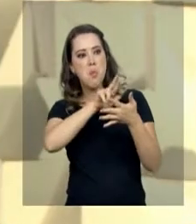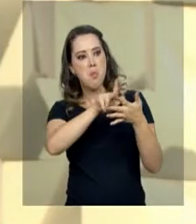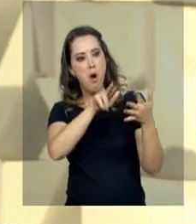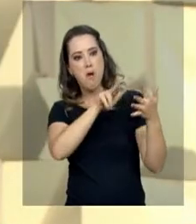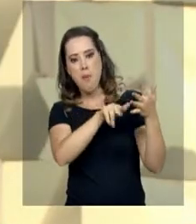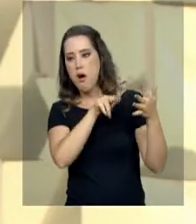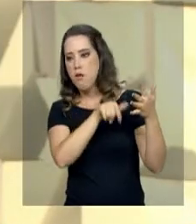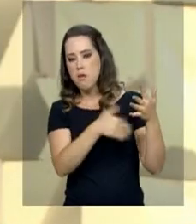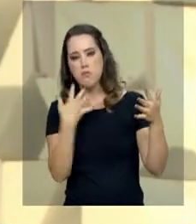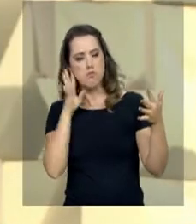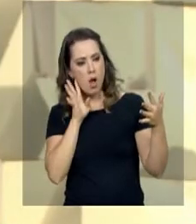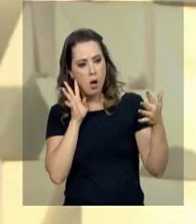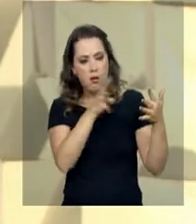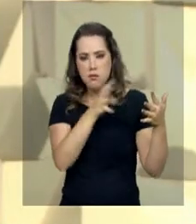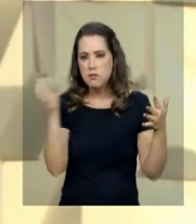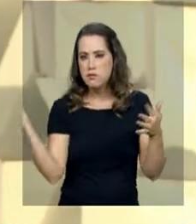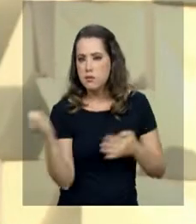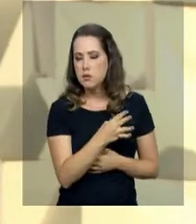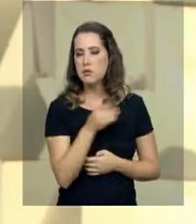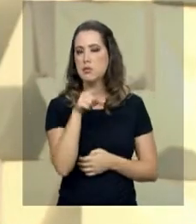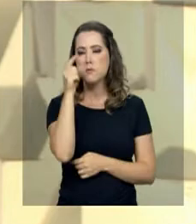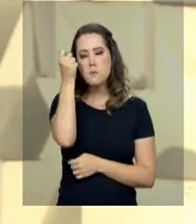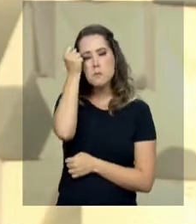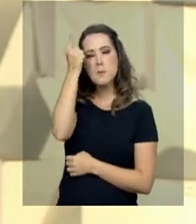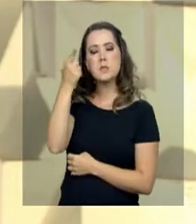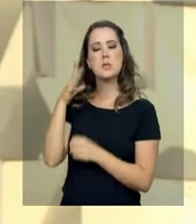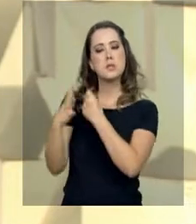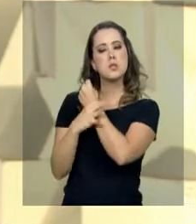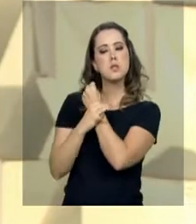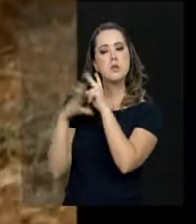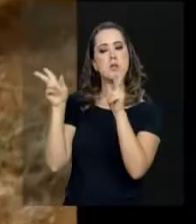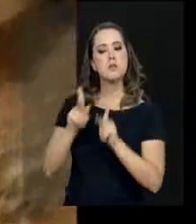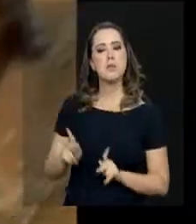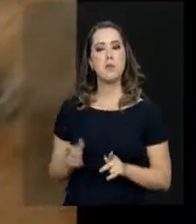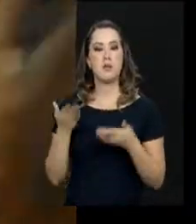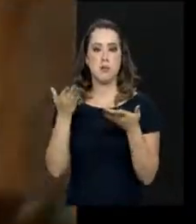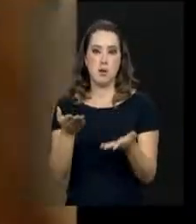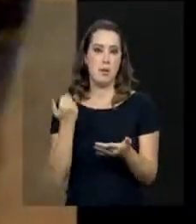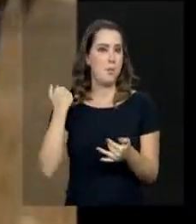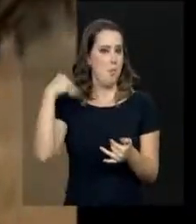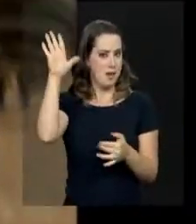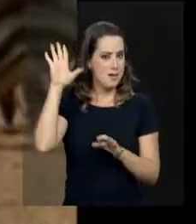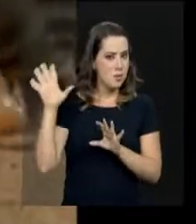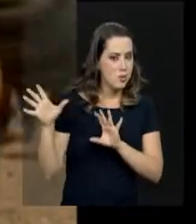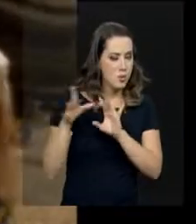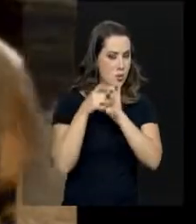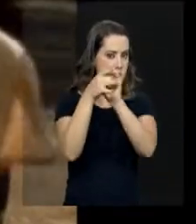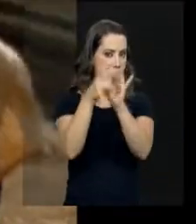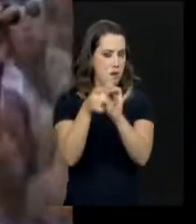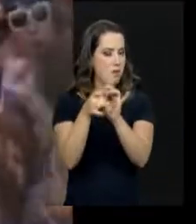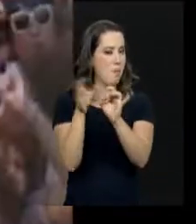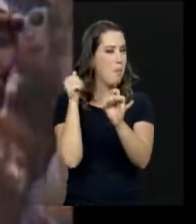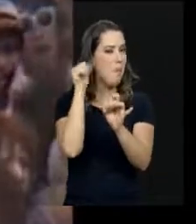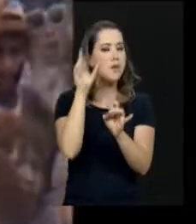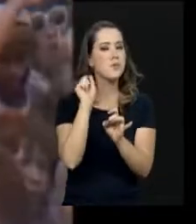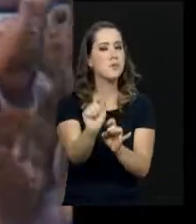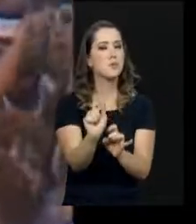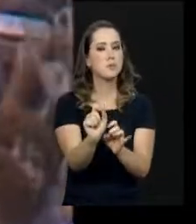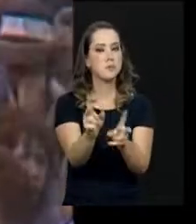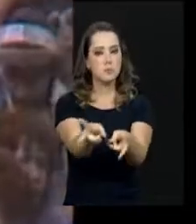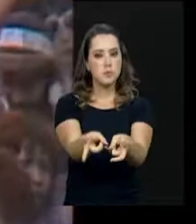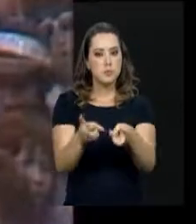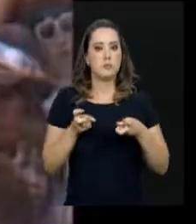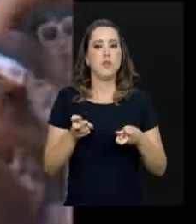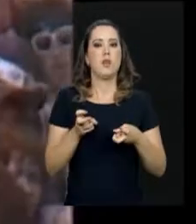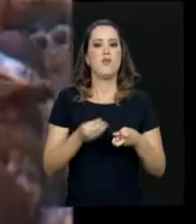uma visão totalmente nova sobre a ideia de segurança e paz, muito mais vinculada a uma percepção